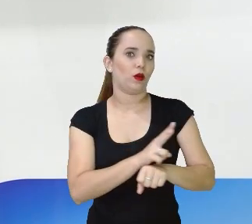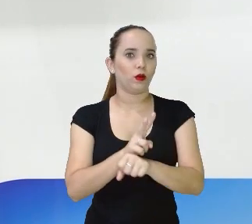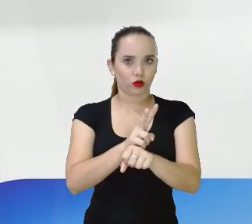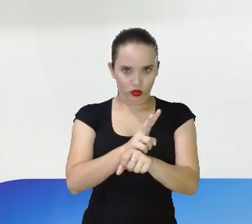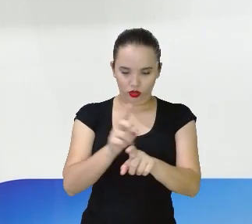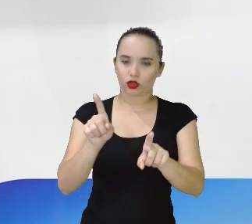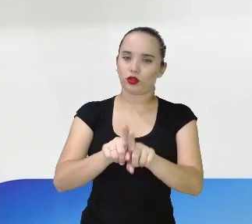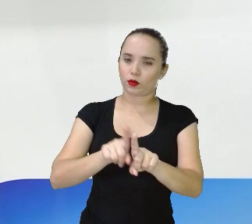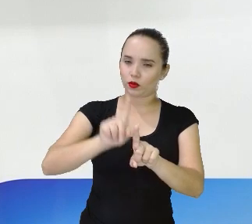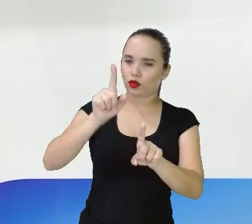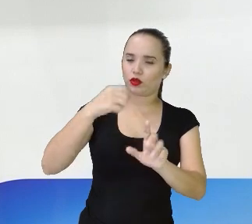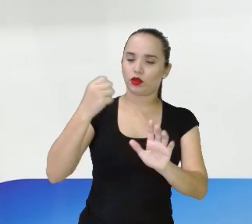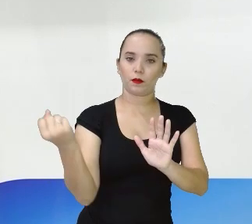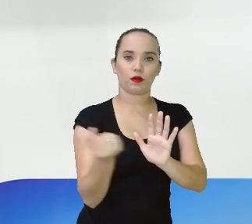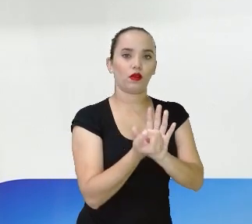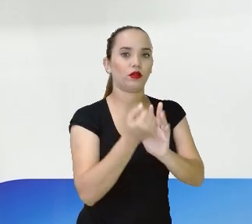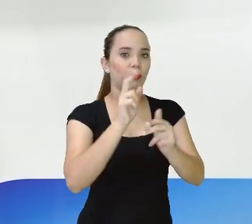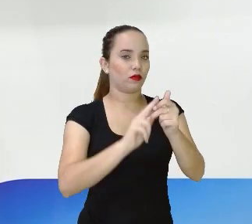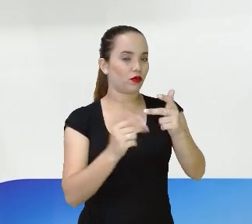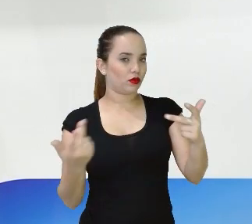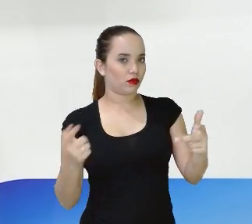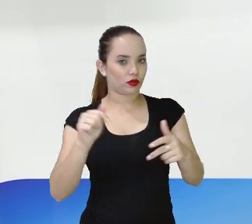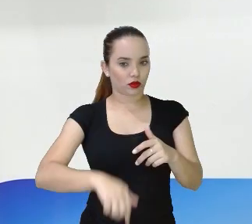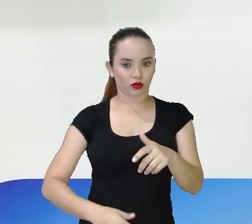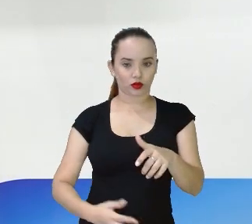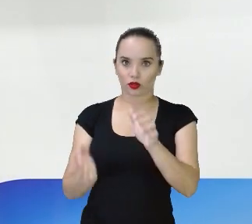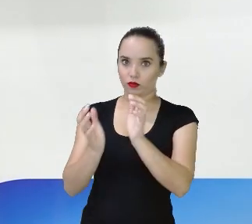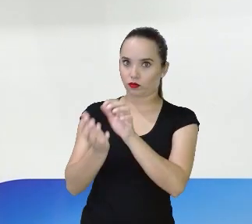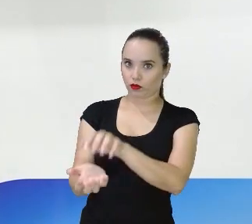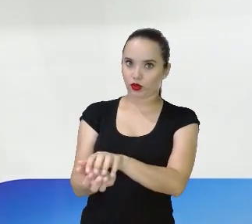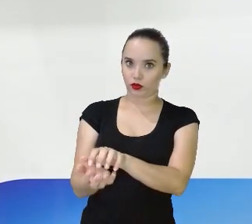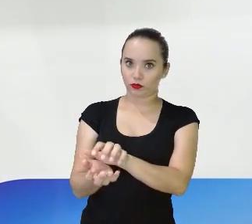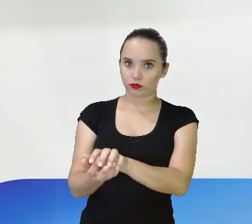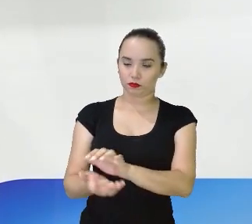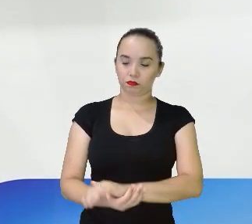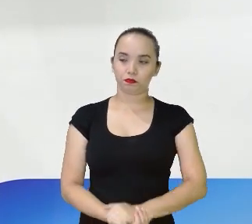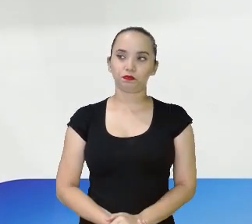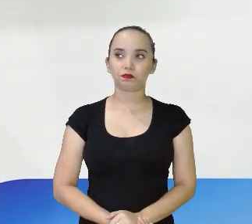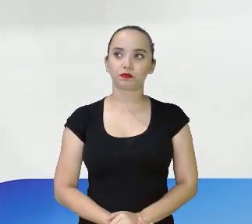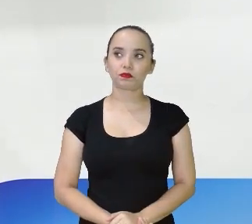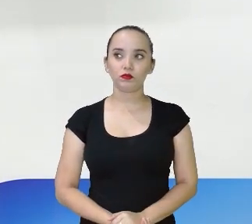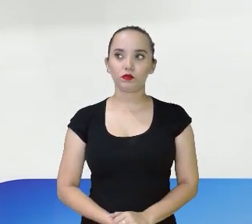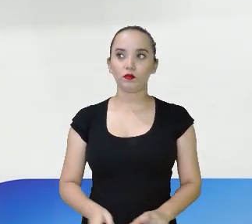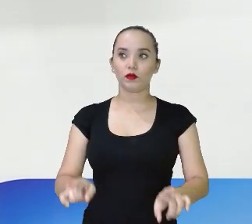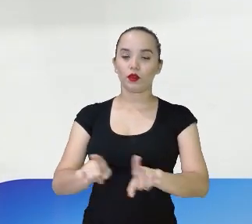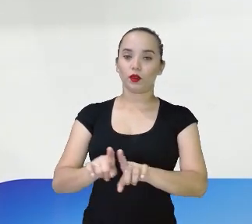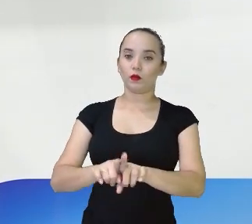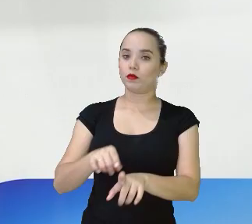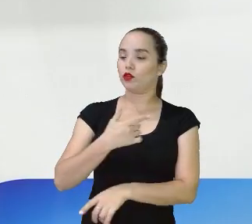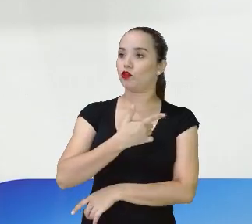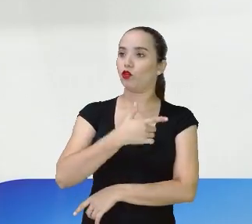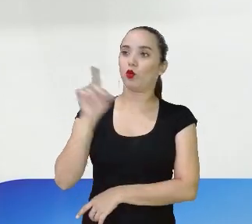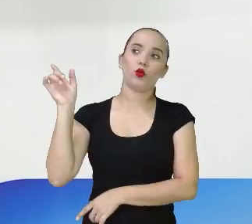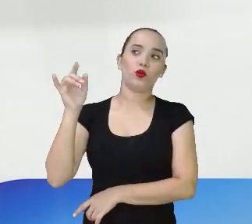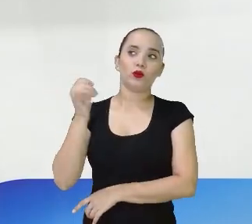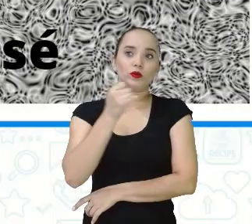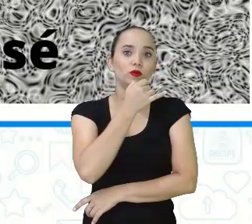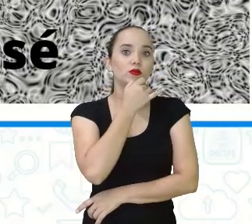considerada patrimônio material de Pernambuco. Então, eu trago também como exemplo